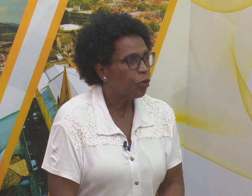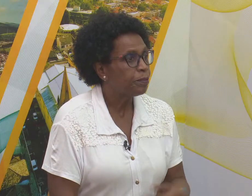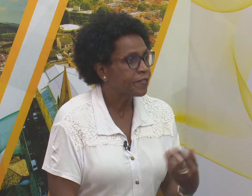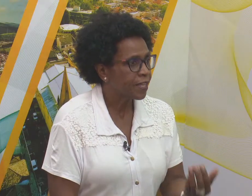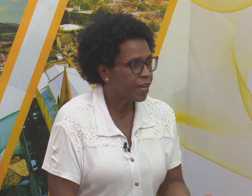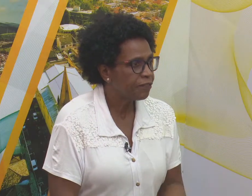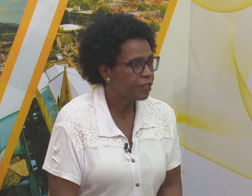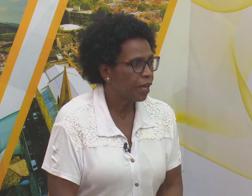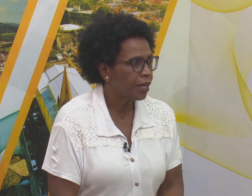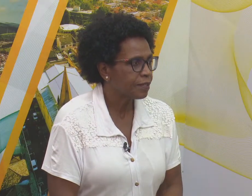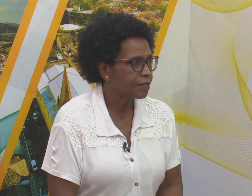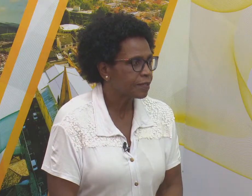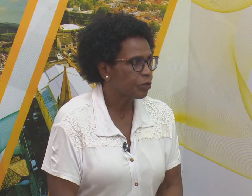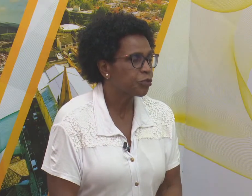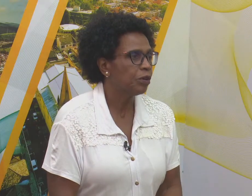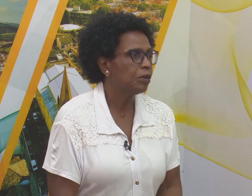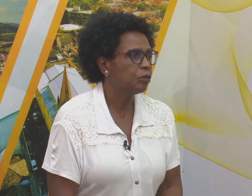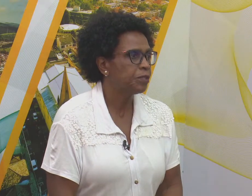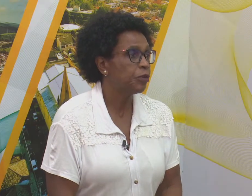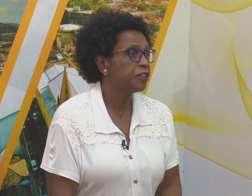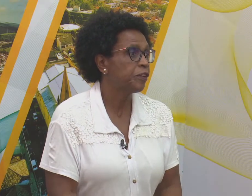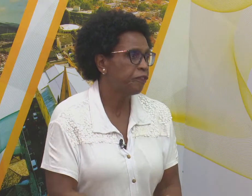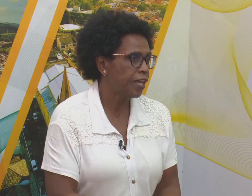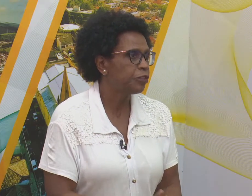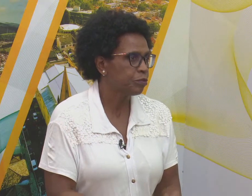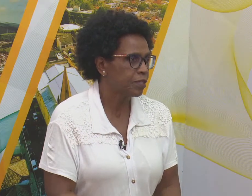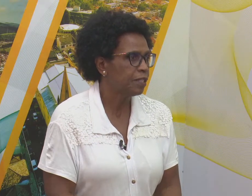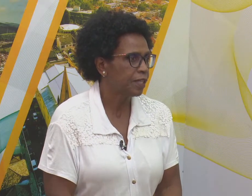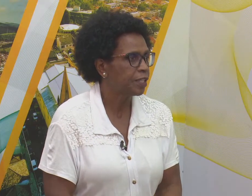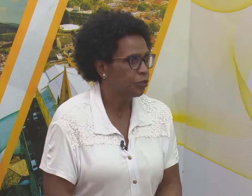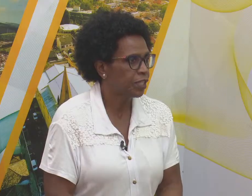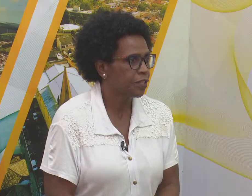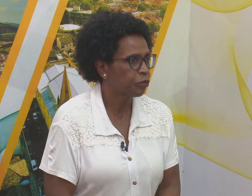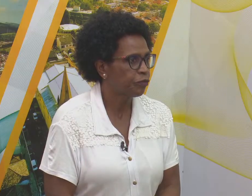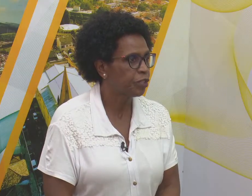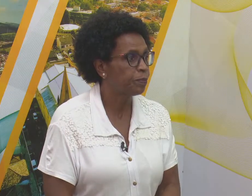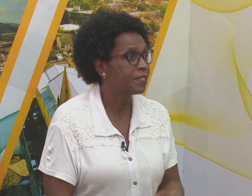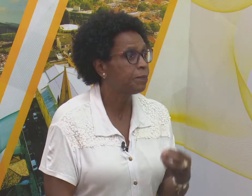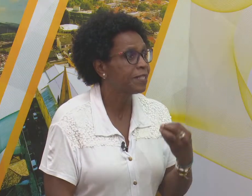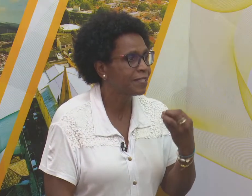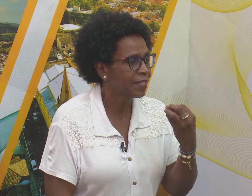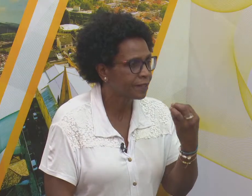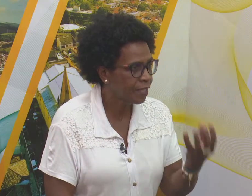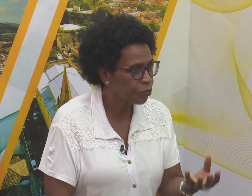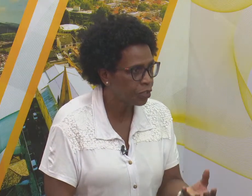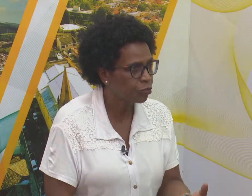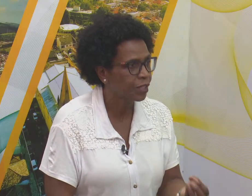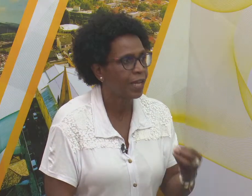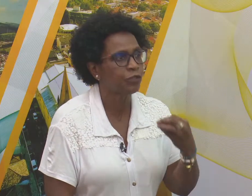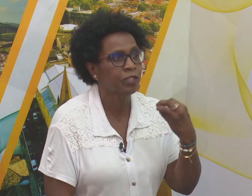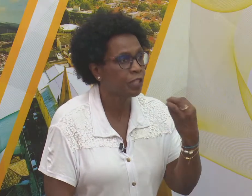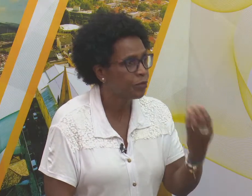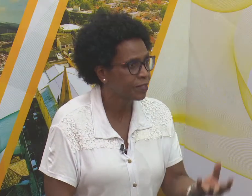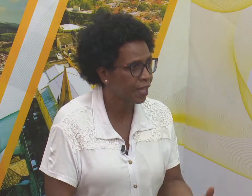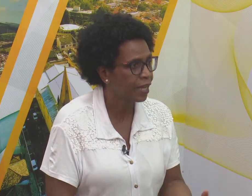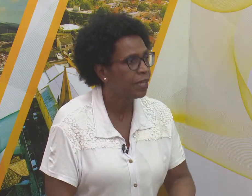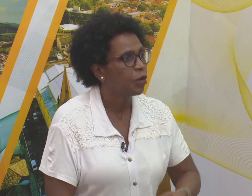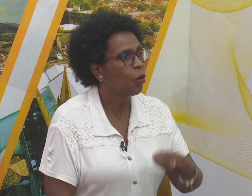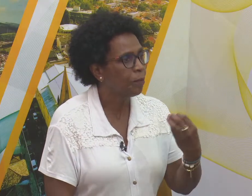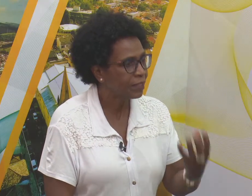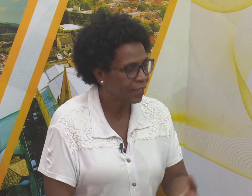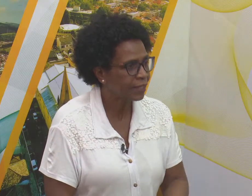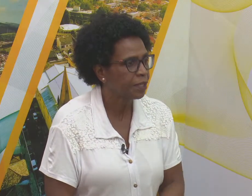continuidade, observe os efeitos, né, daquilo que está sendo feito, perceba se está tendo resultado, se não